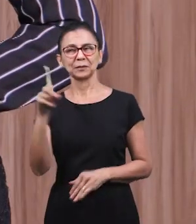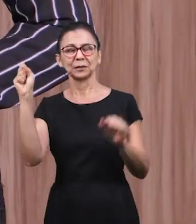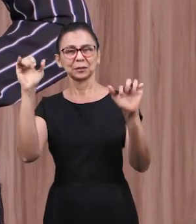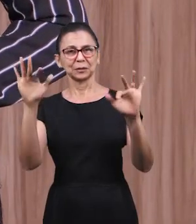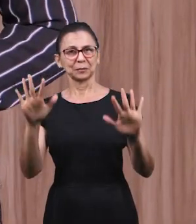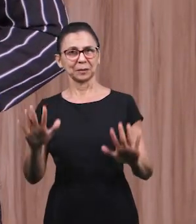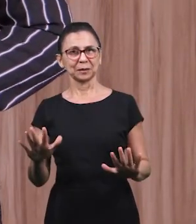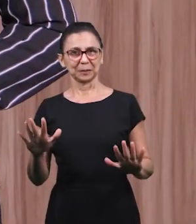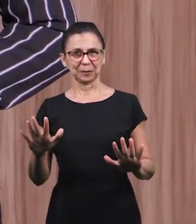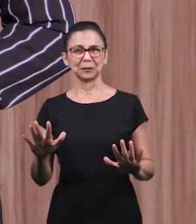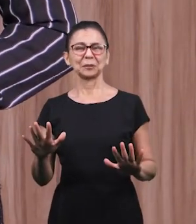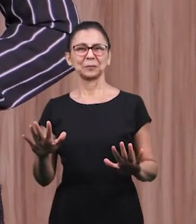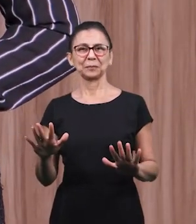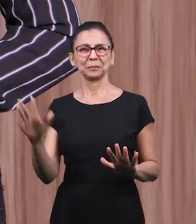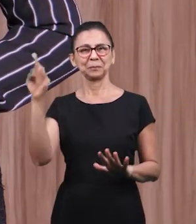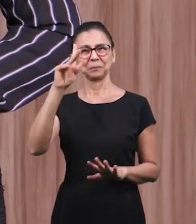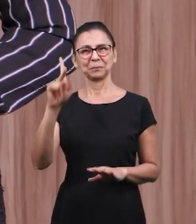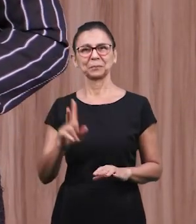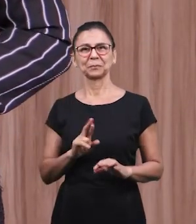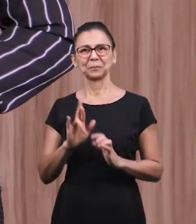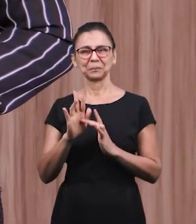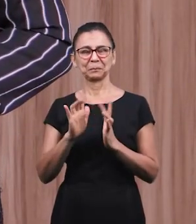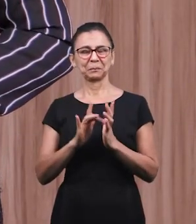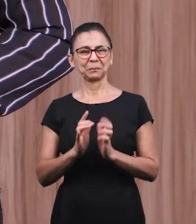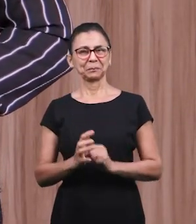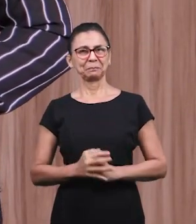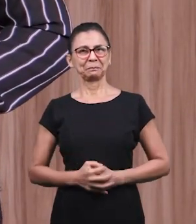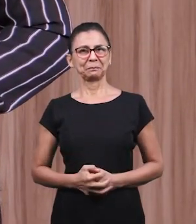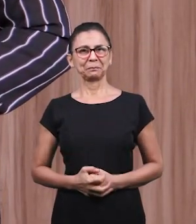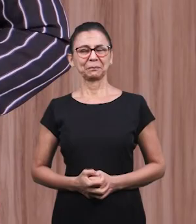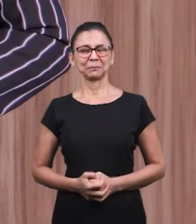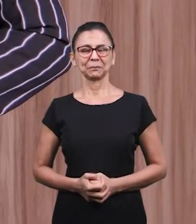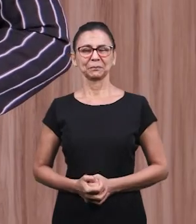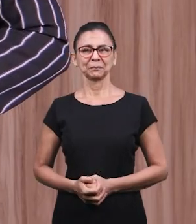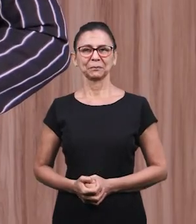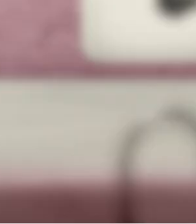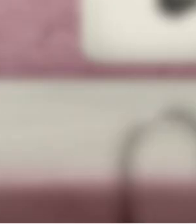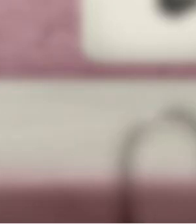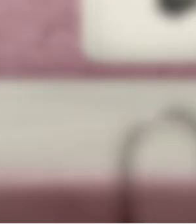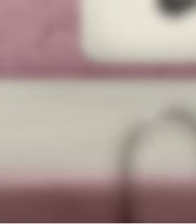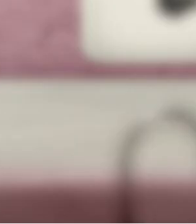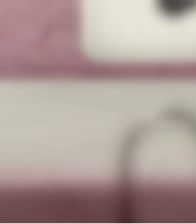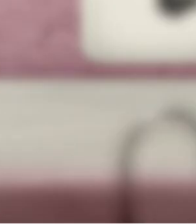Que o Senhor nos abençoe grandemente. A paz do Senhor Jesus.